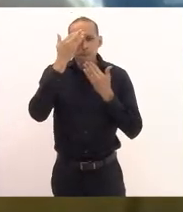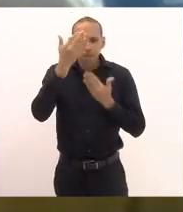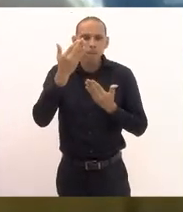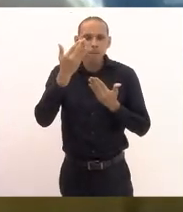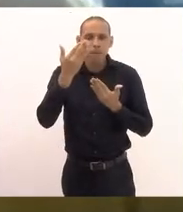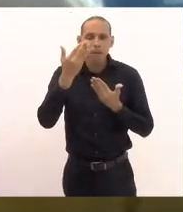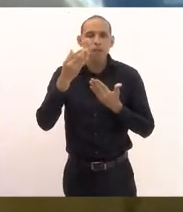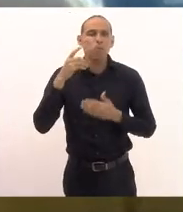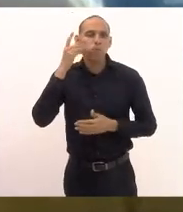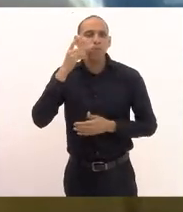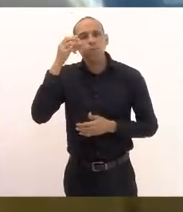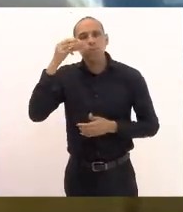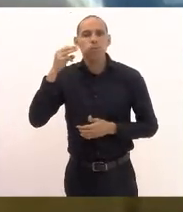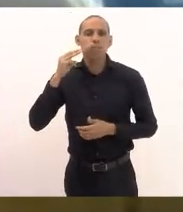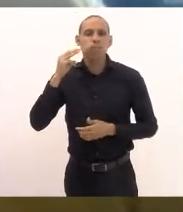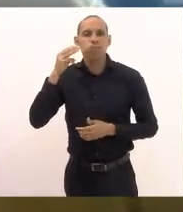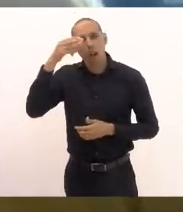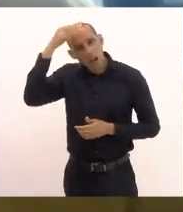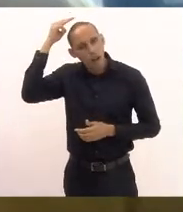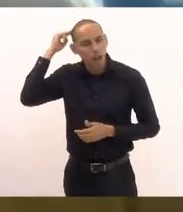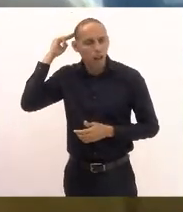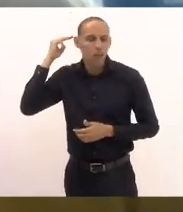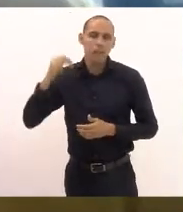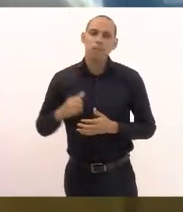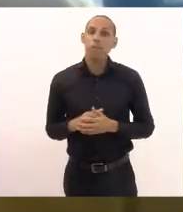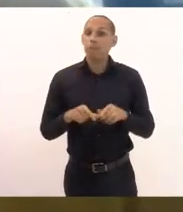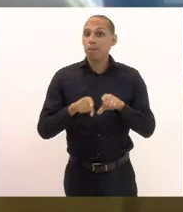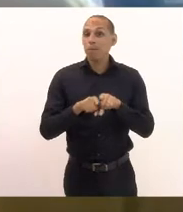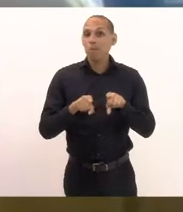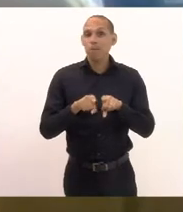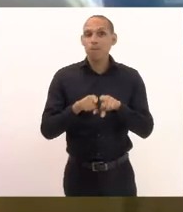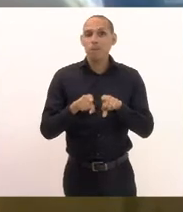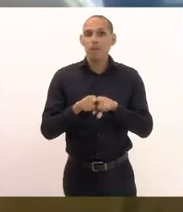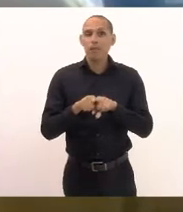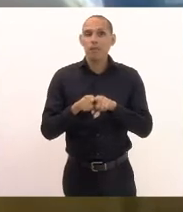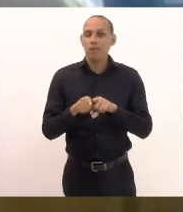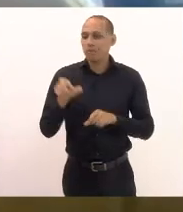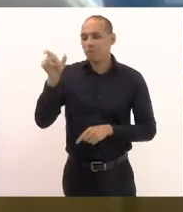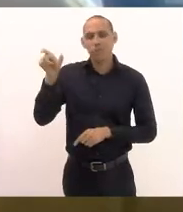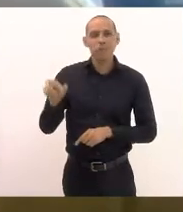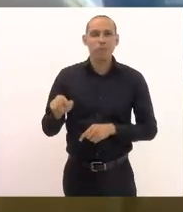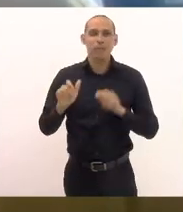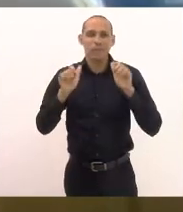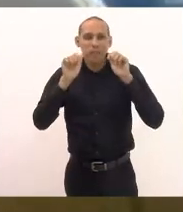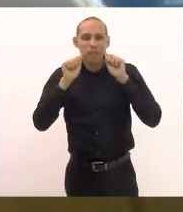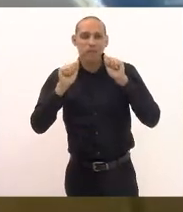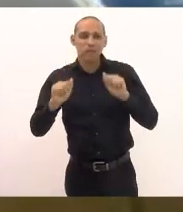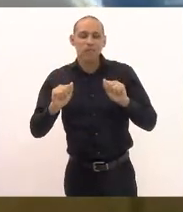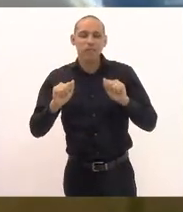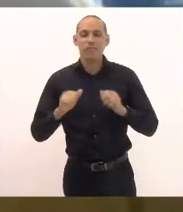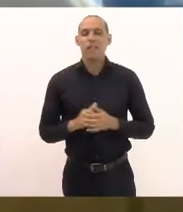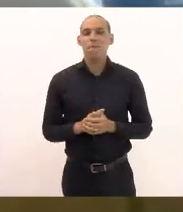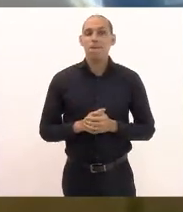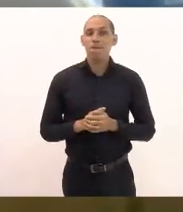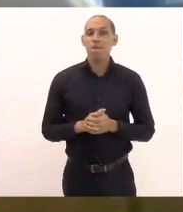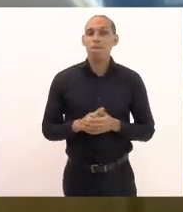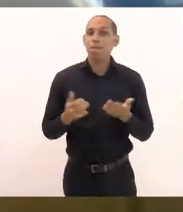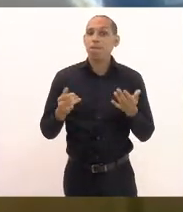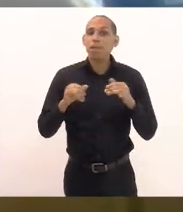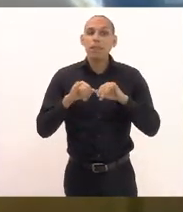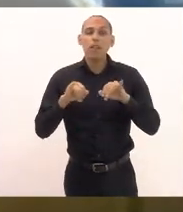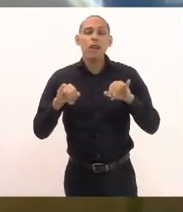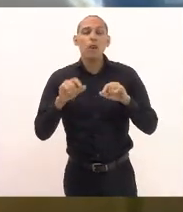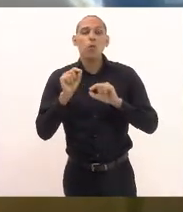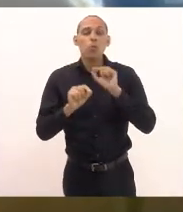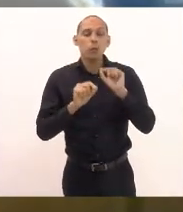Márcio Pacheco, agradecer a nossa intrépida assessora Milena e dizer que nós, na verdade,